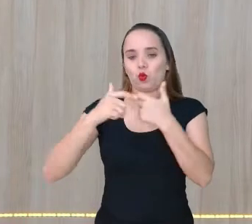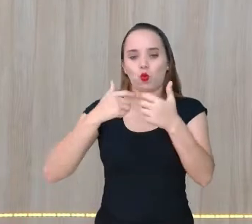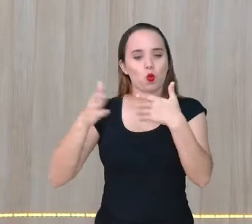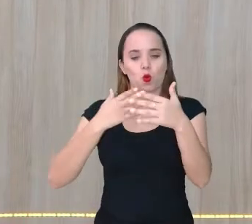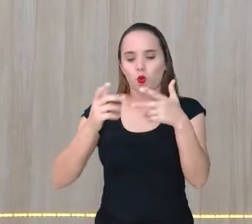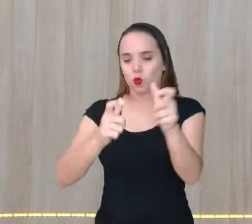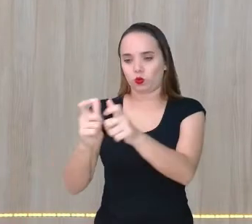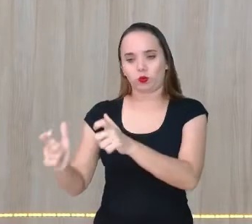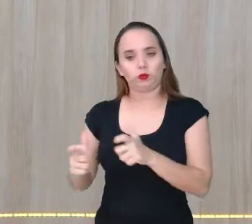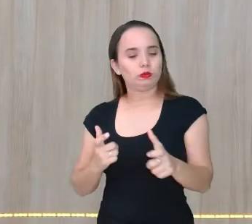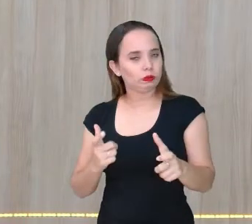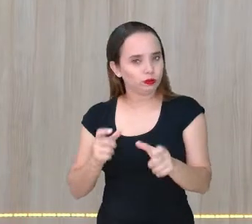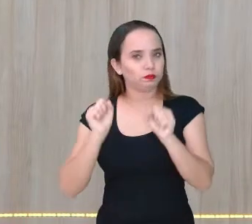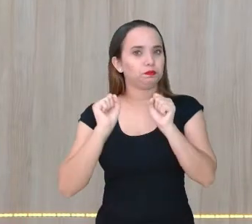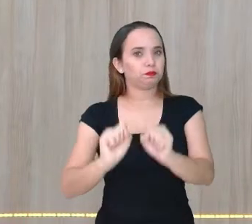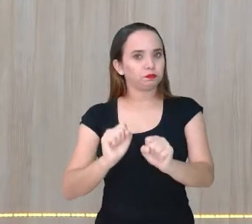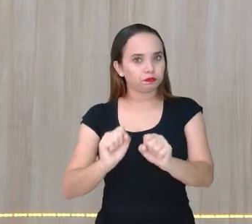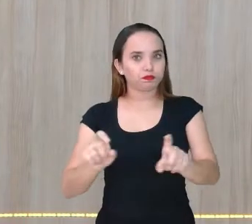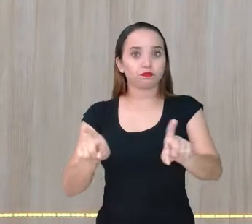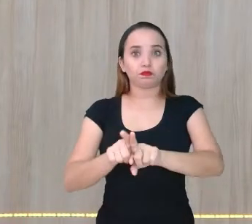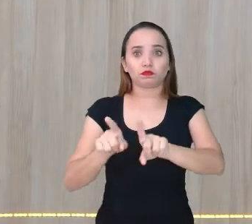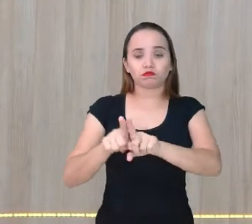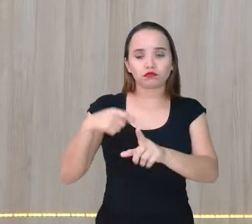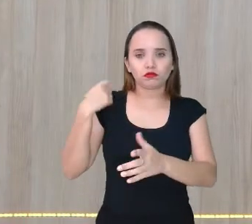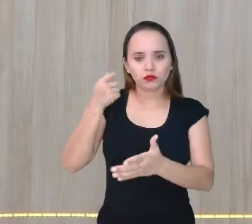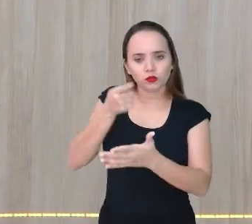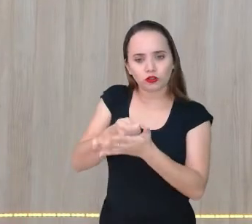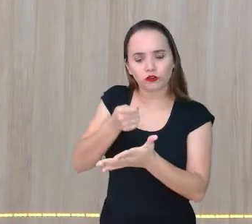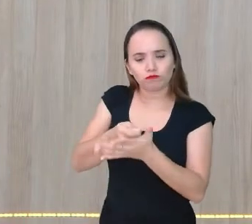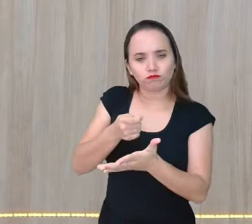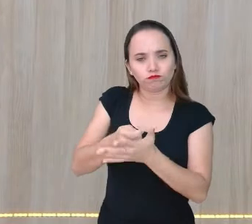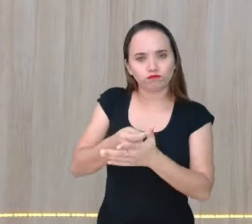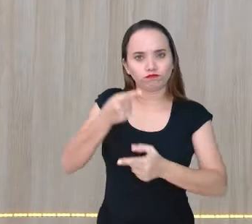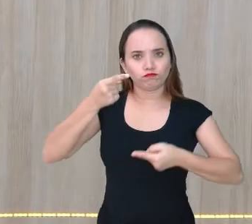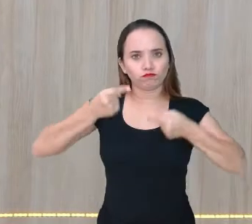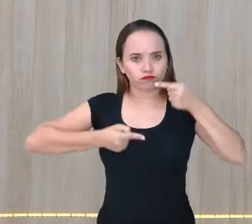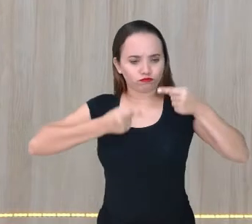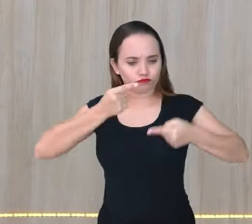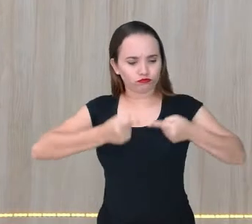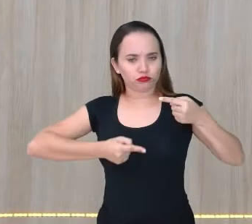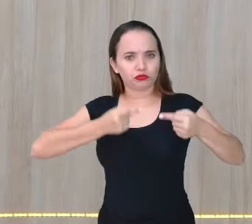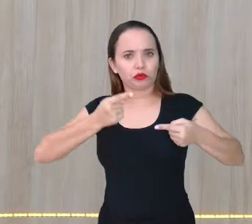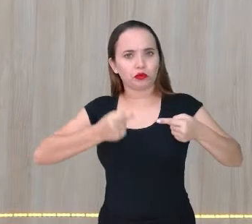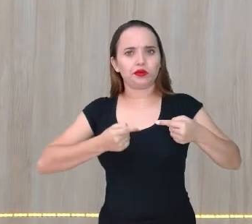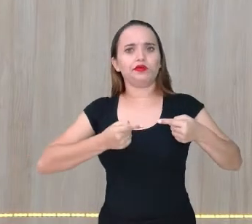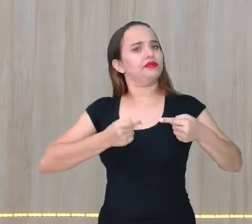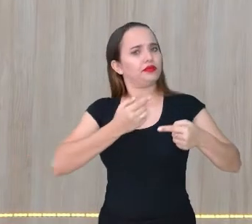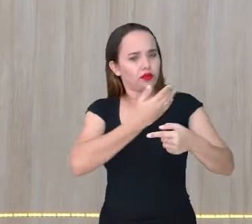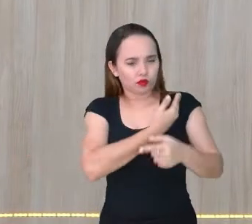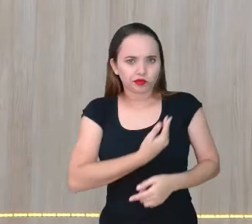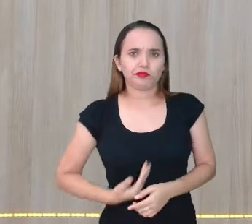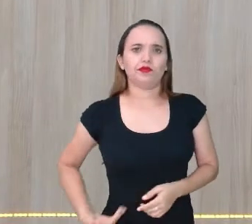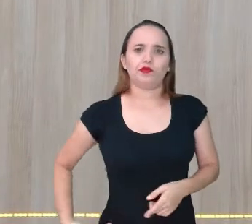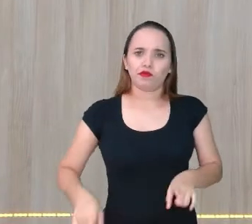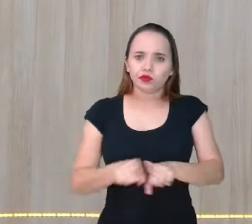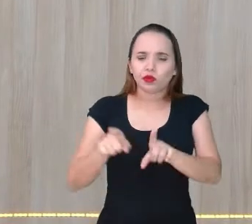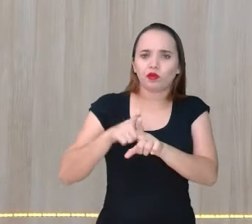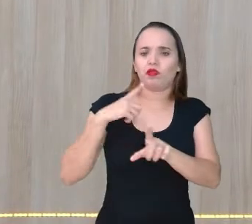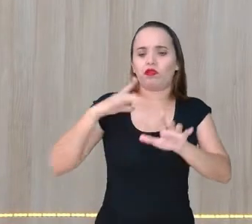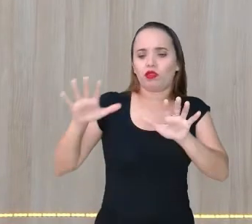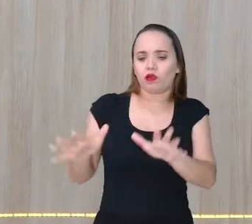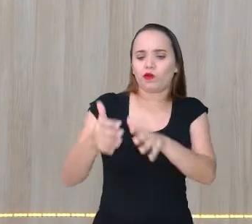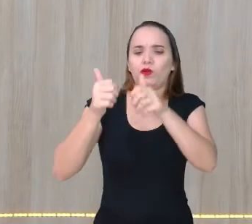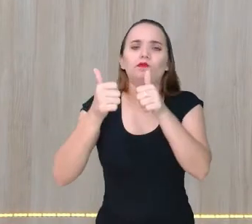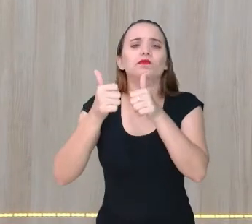gente também pode exigir, né, cobrar, né, de políticas públicas de qualidade para que a